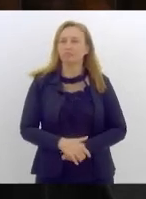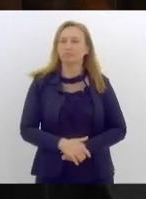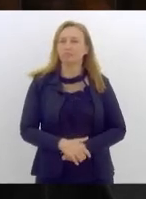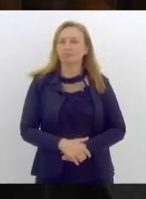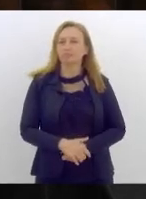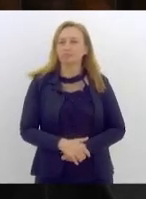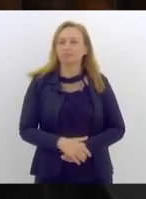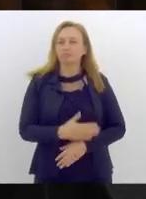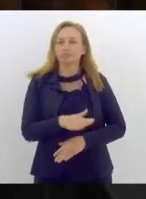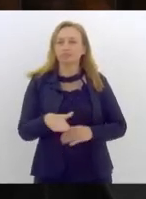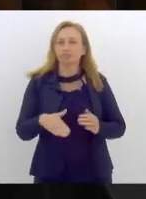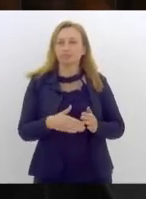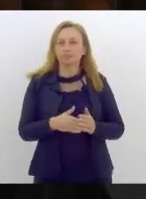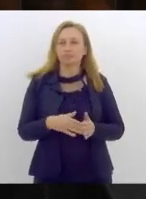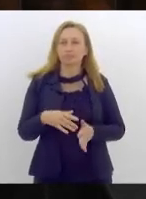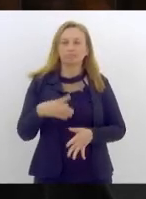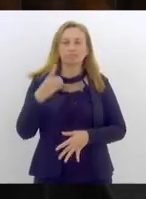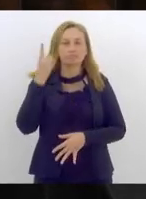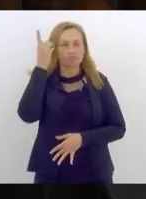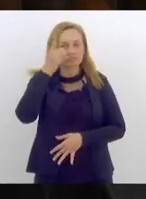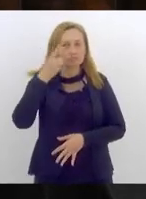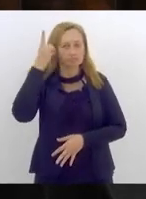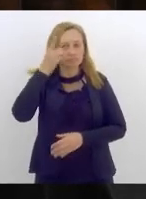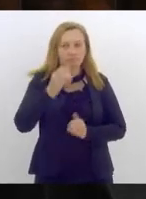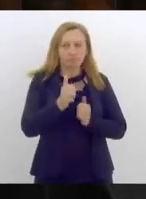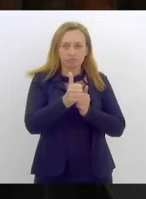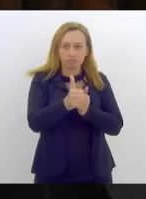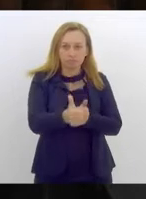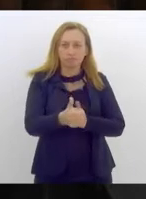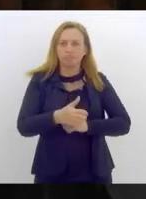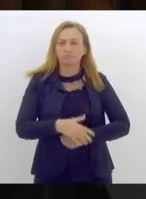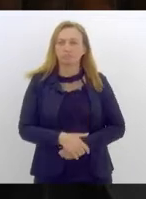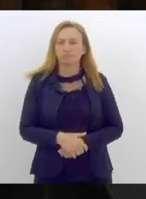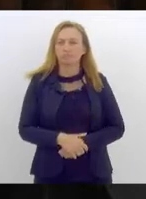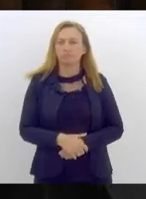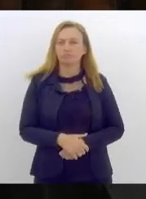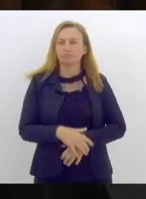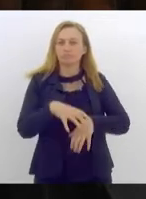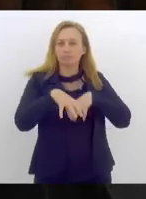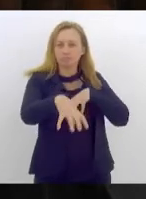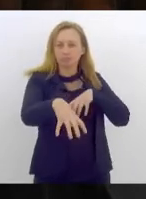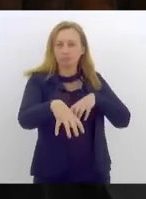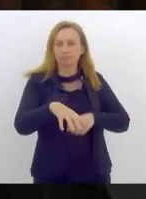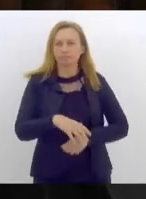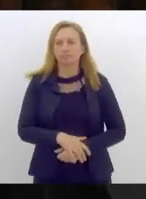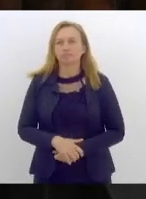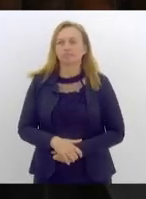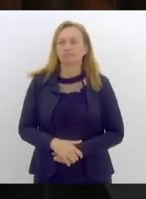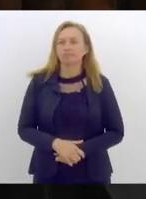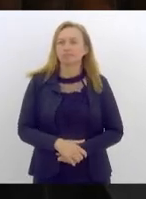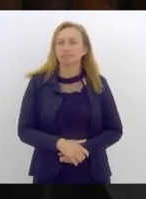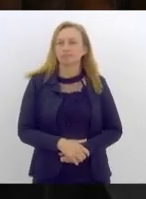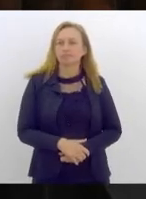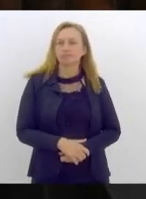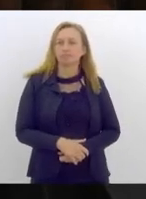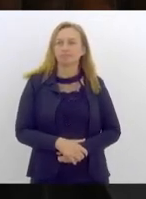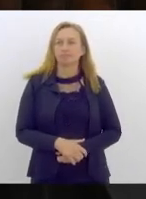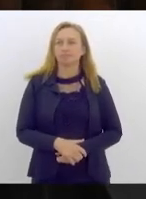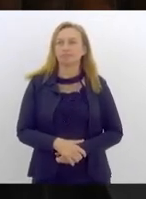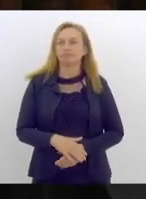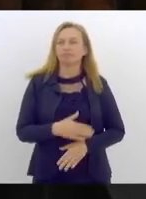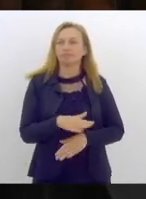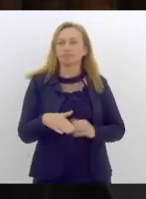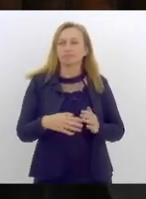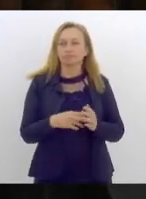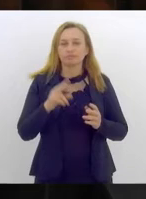senhoras e senhores deputados que nos acompanham de forma remota senhoras